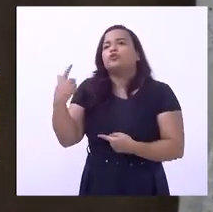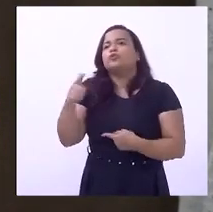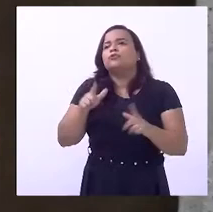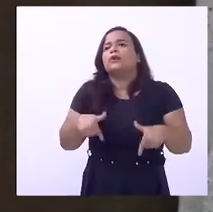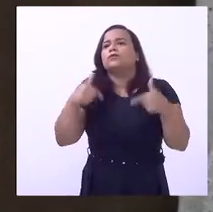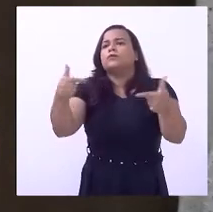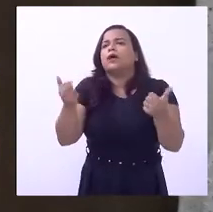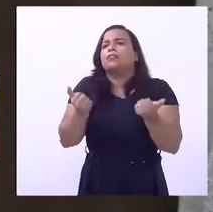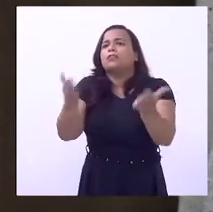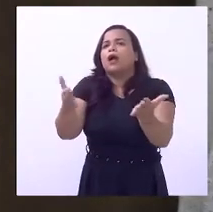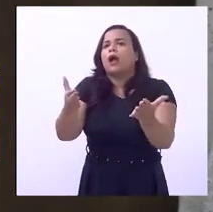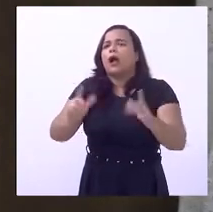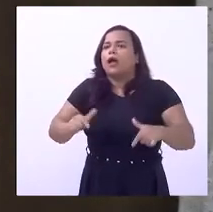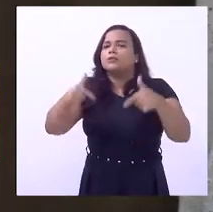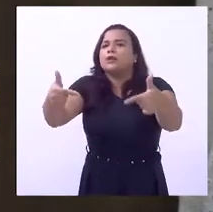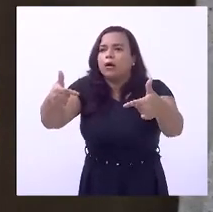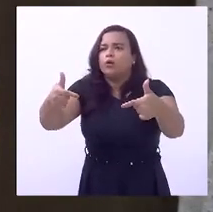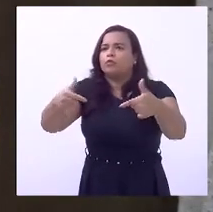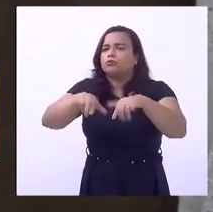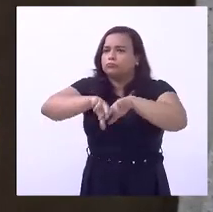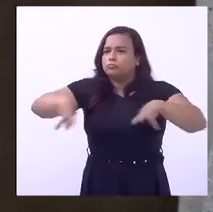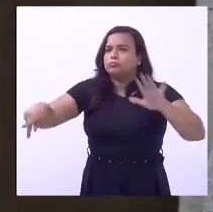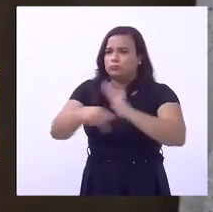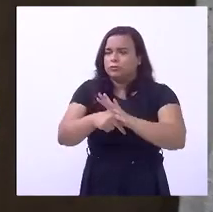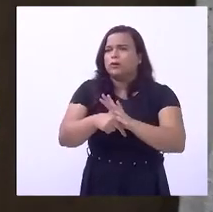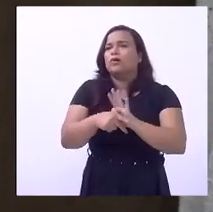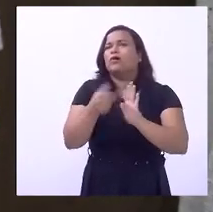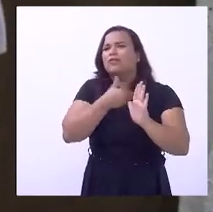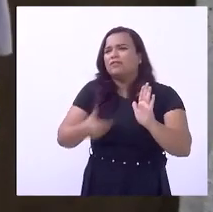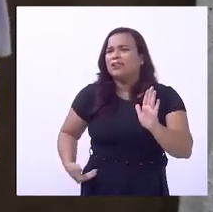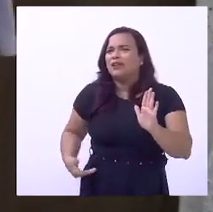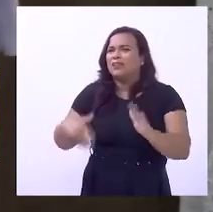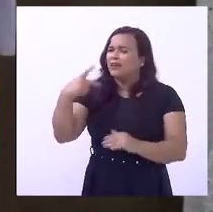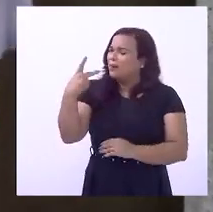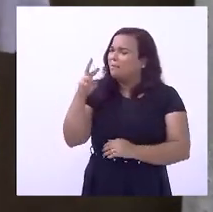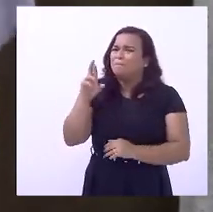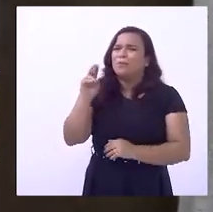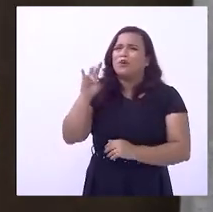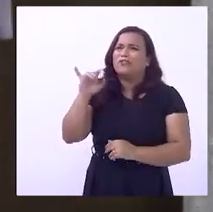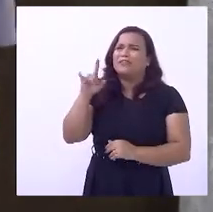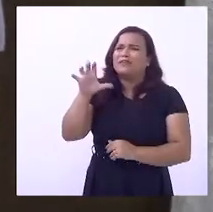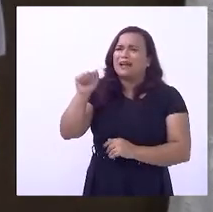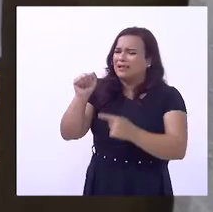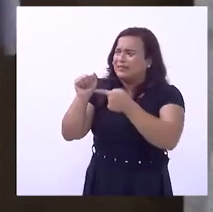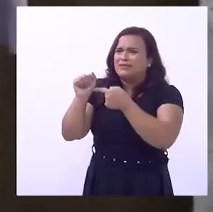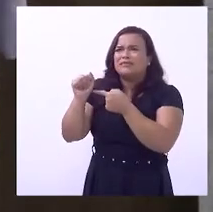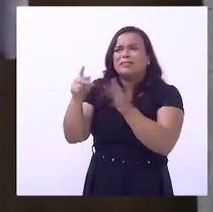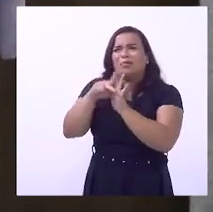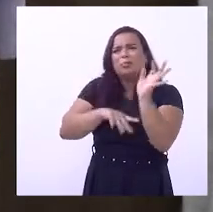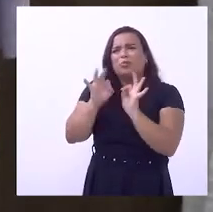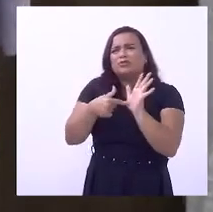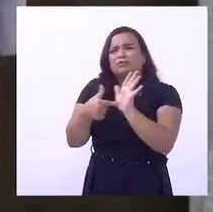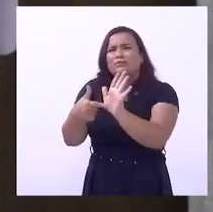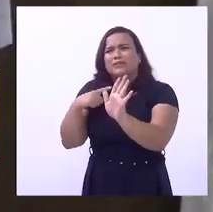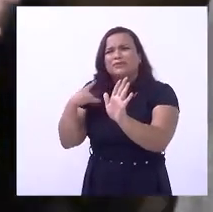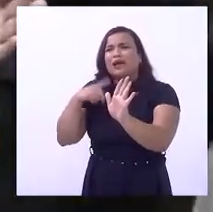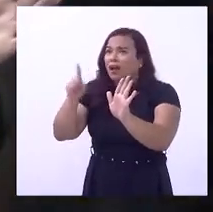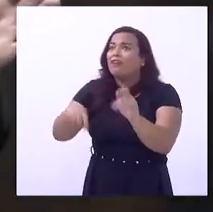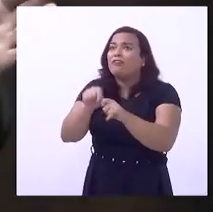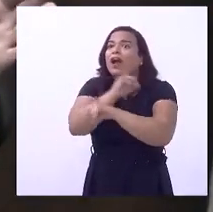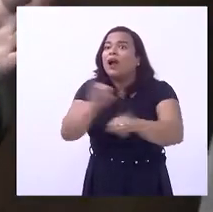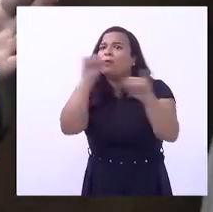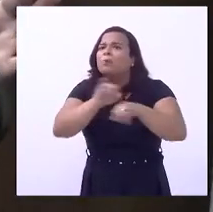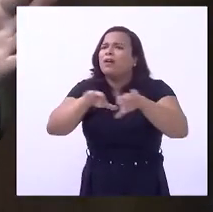dar providência, de estabelecer providência para o governo. Ora, providência apontada pelo projeto é a realização de